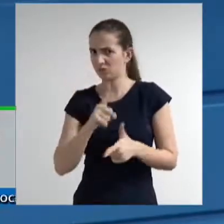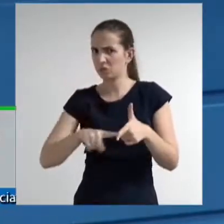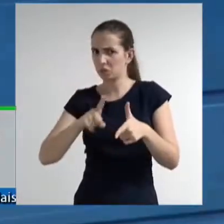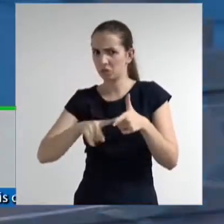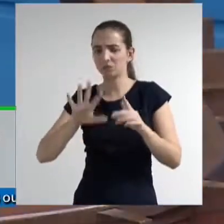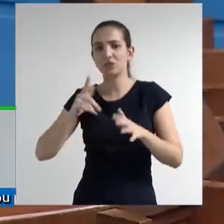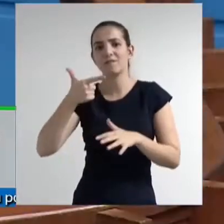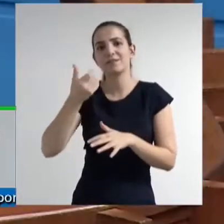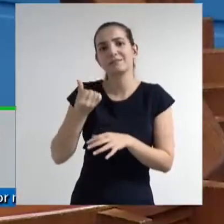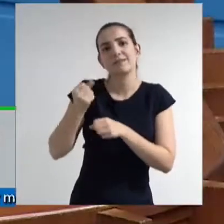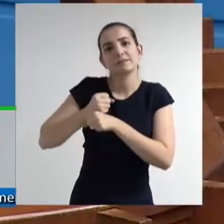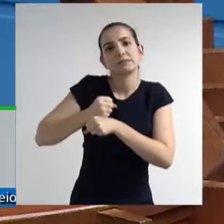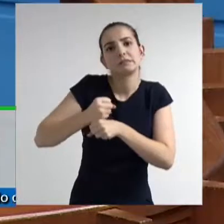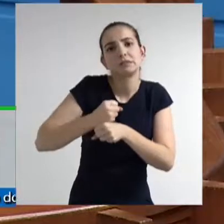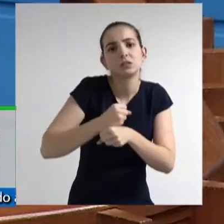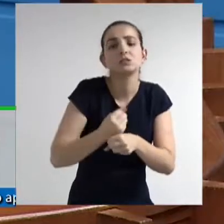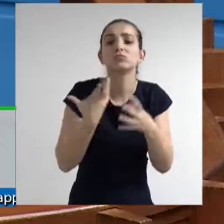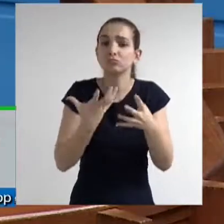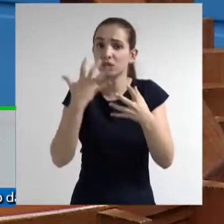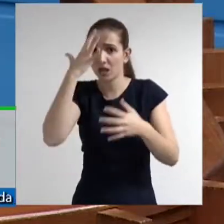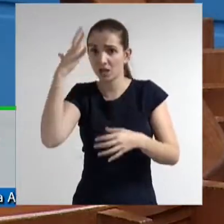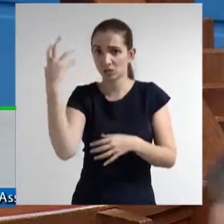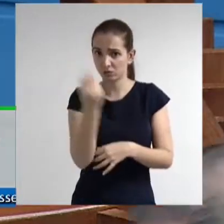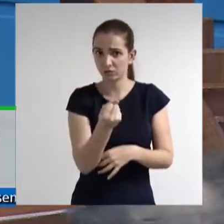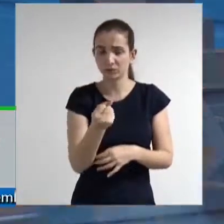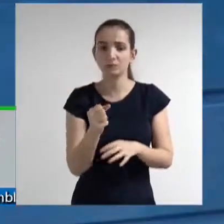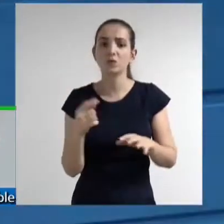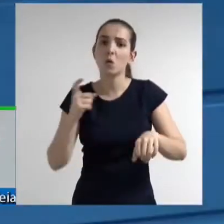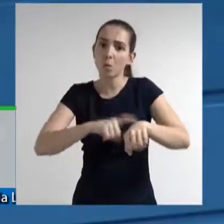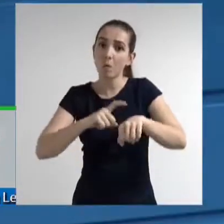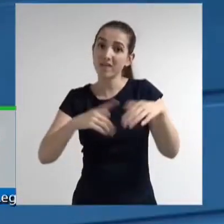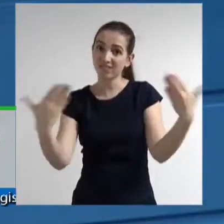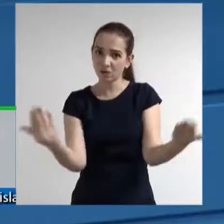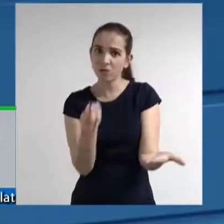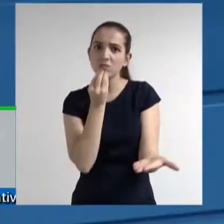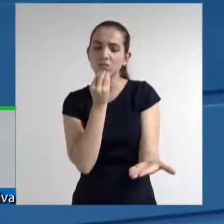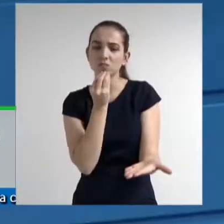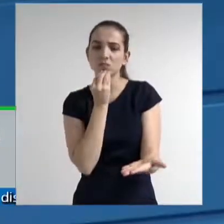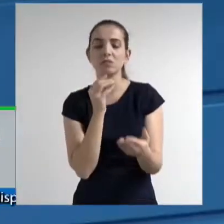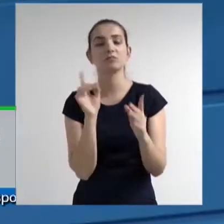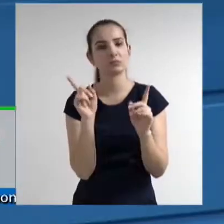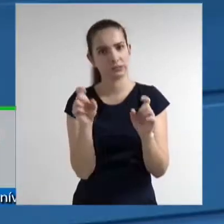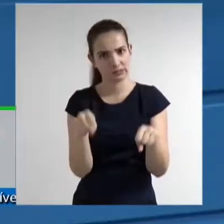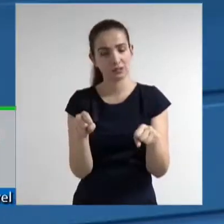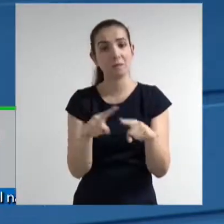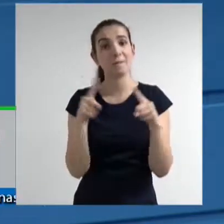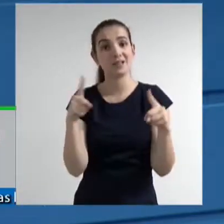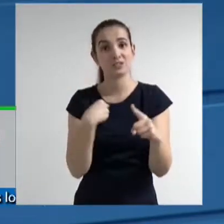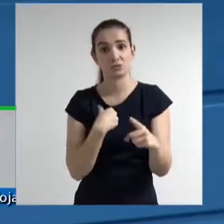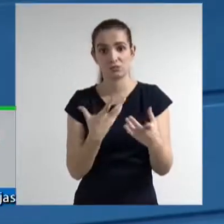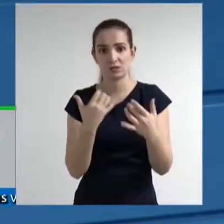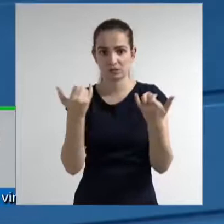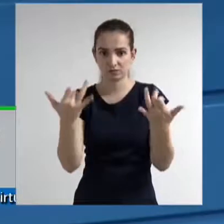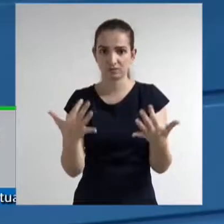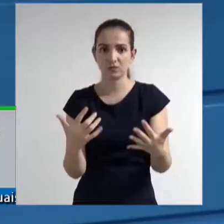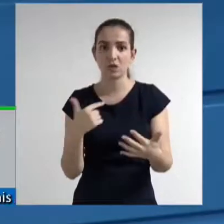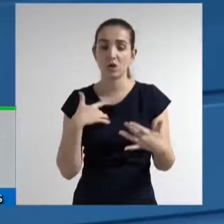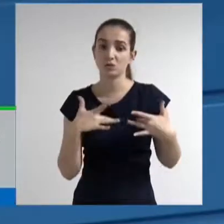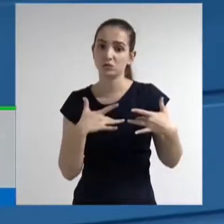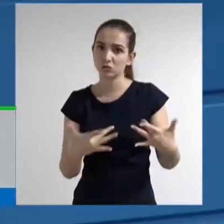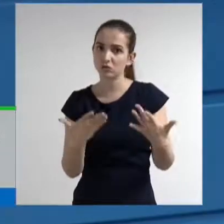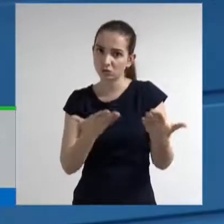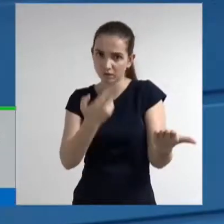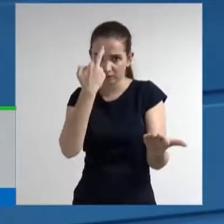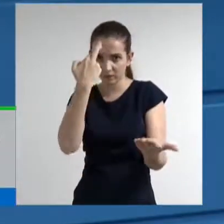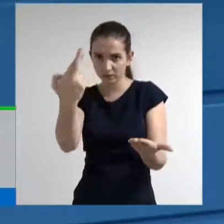que há mais de 26 anos buscam essa solução. O momento é esse? É. Agora, quero pontuar. Me solidarizo com